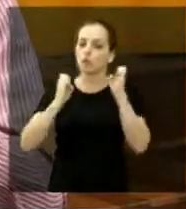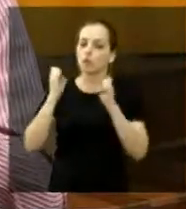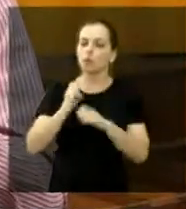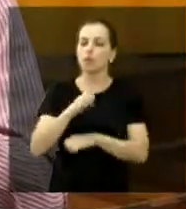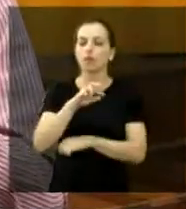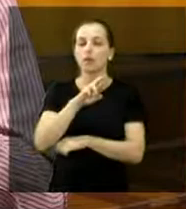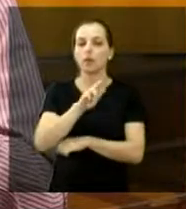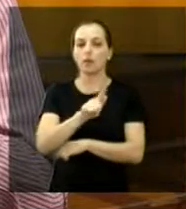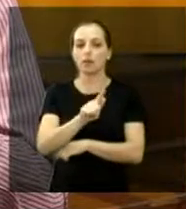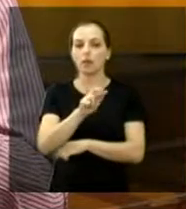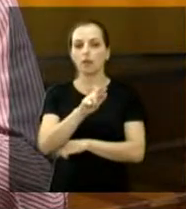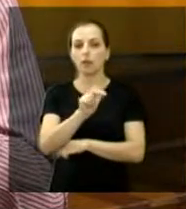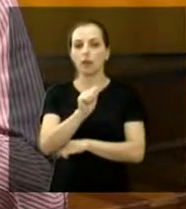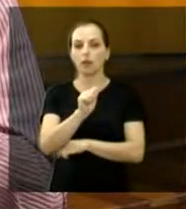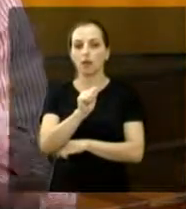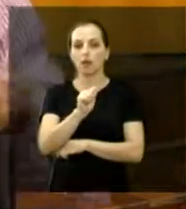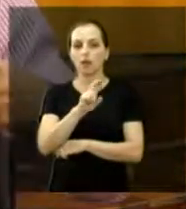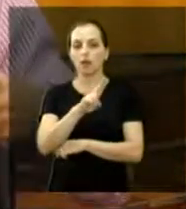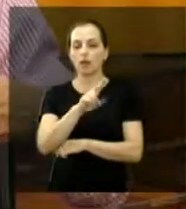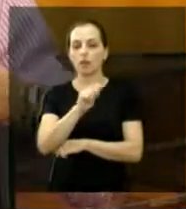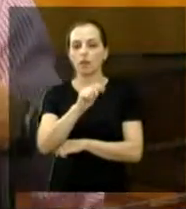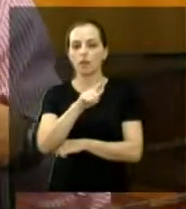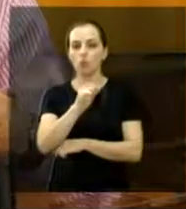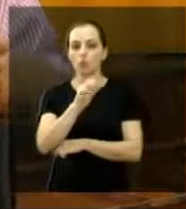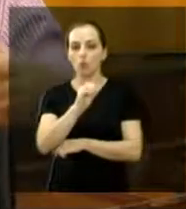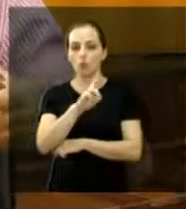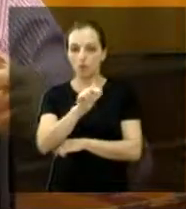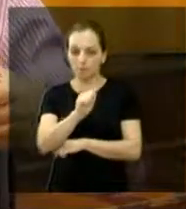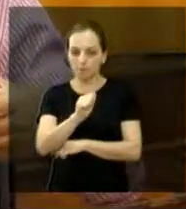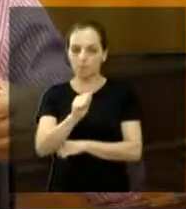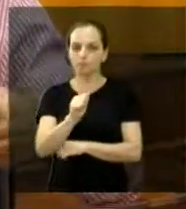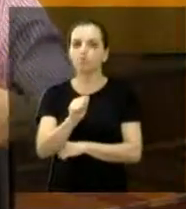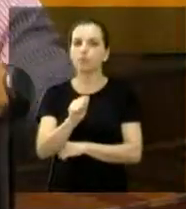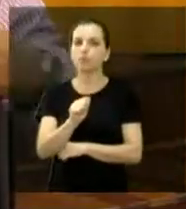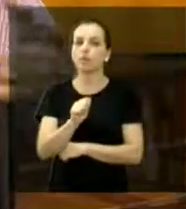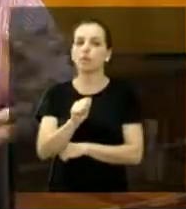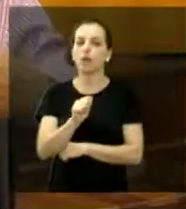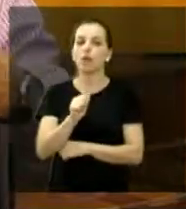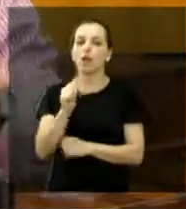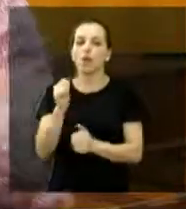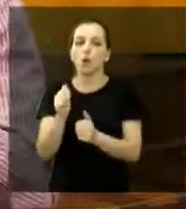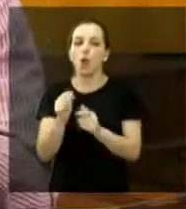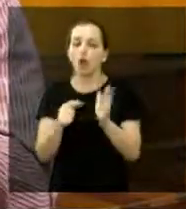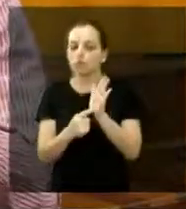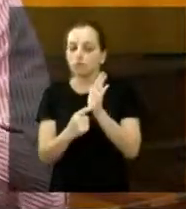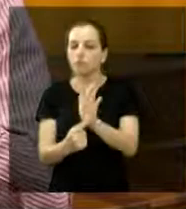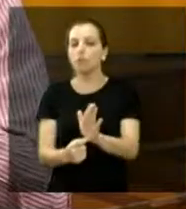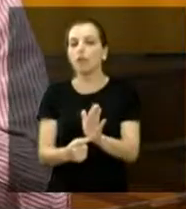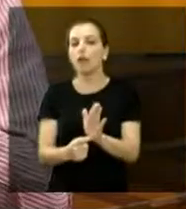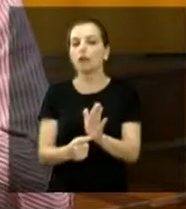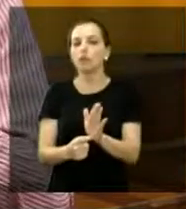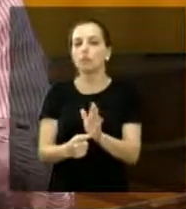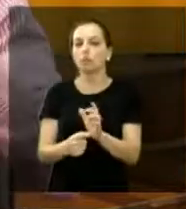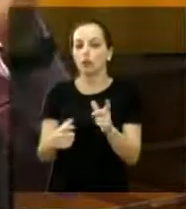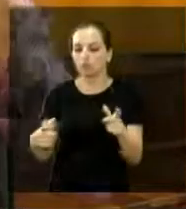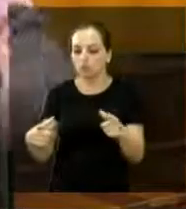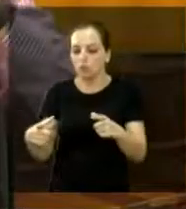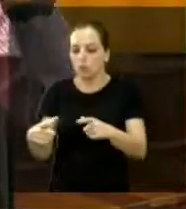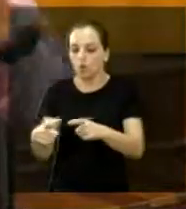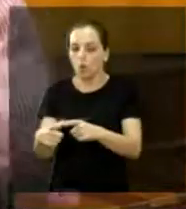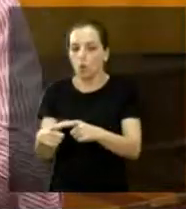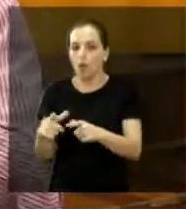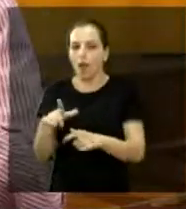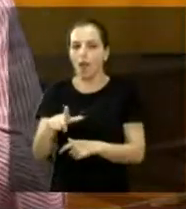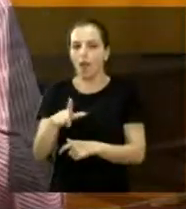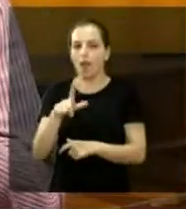RCS, a gravação do jogo para fazer um LP. Era muito comum isso na época, né? Seleção